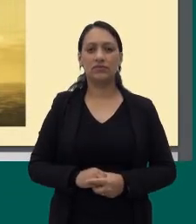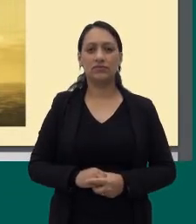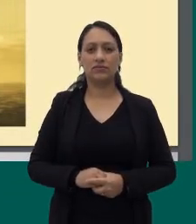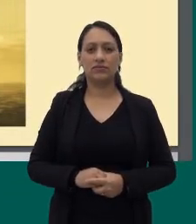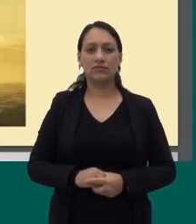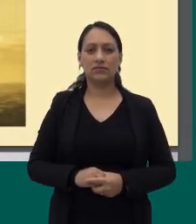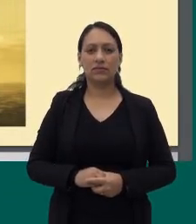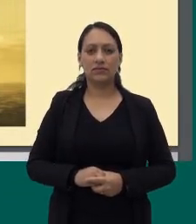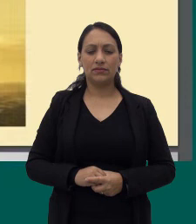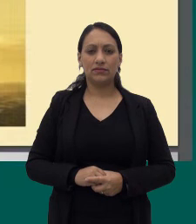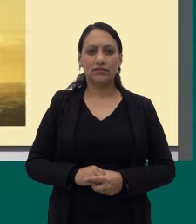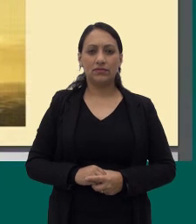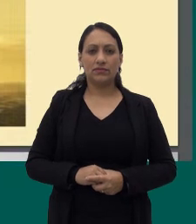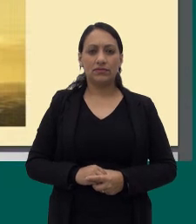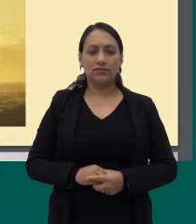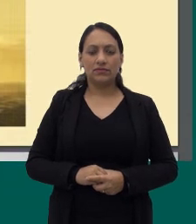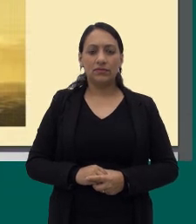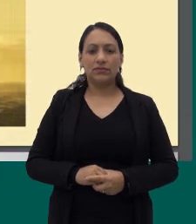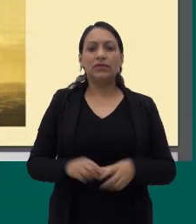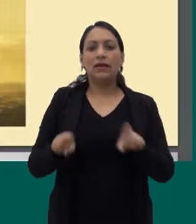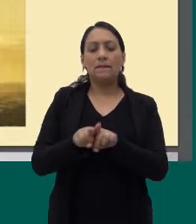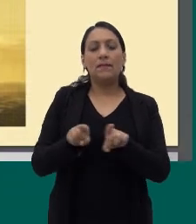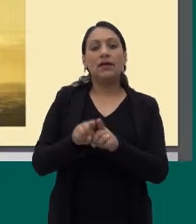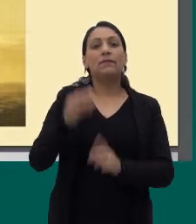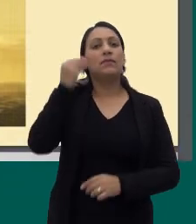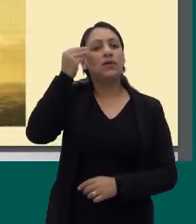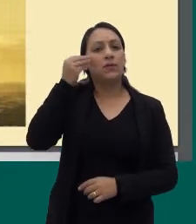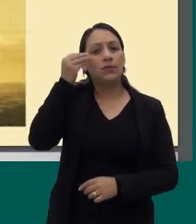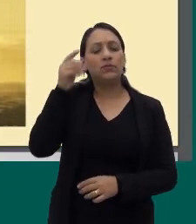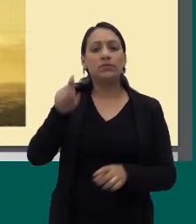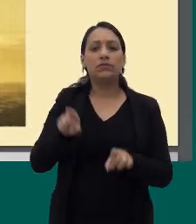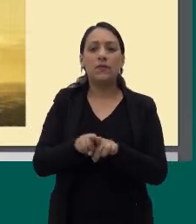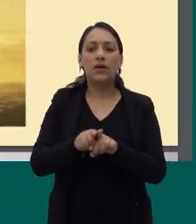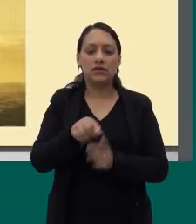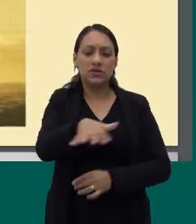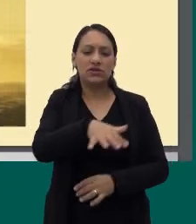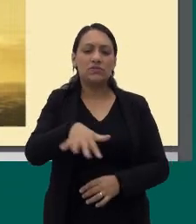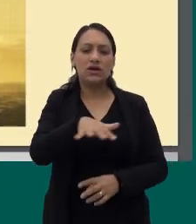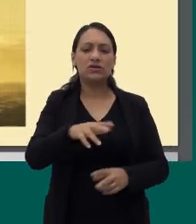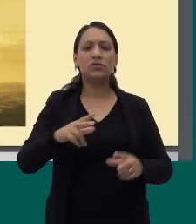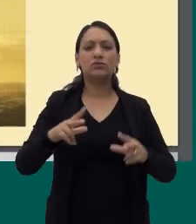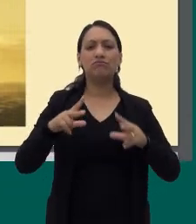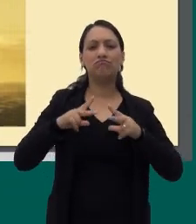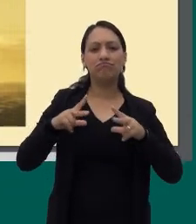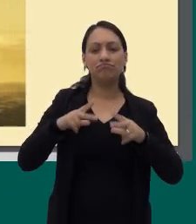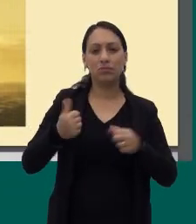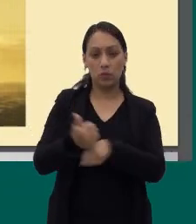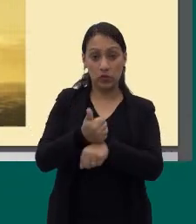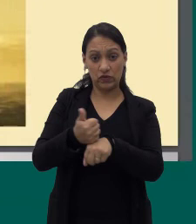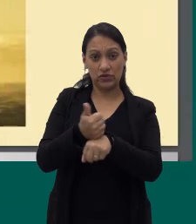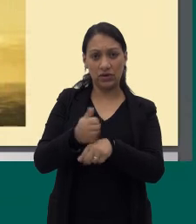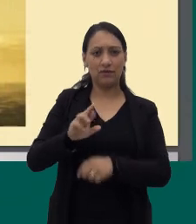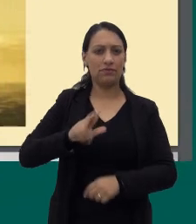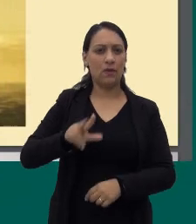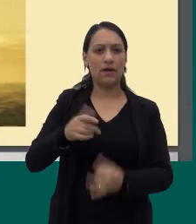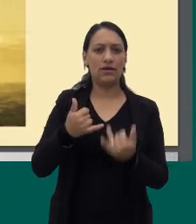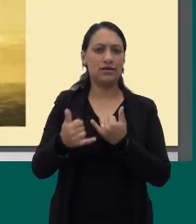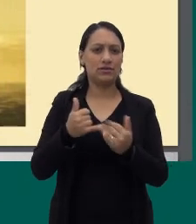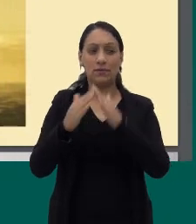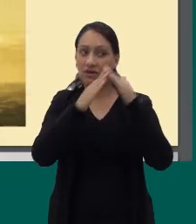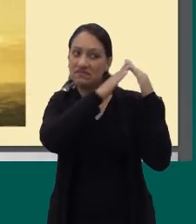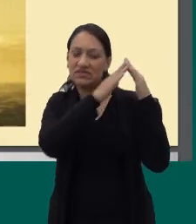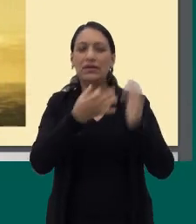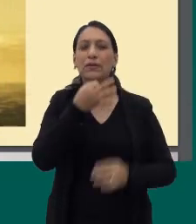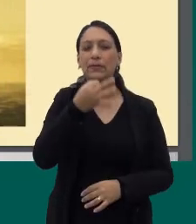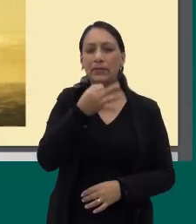Sim. E a psicoterapia, assim como o seu espaço de sigilo, né? O seu espaço profissional. Não vai ser a vizinha opinando.